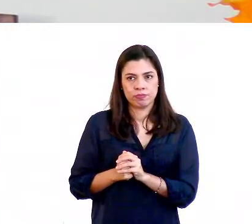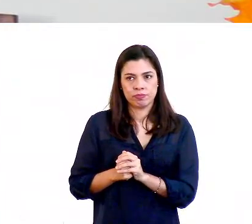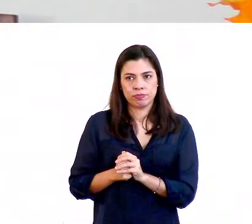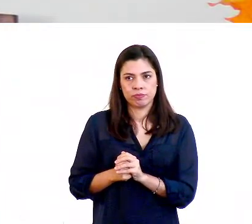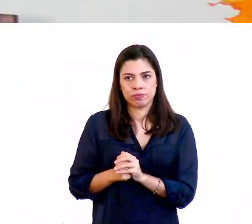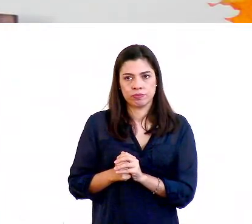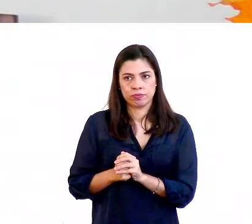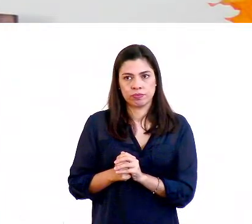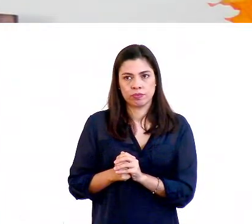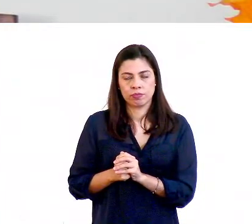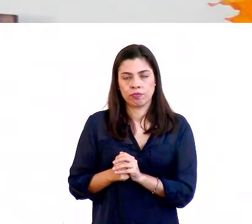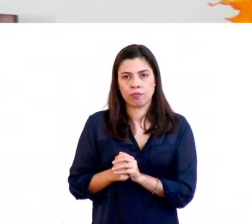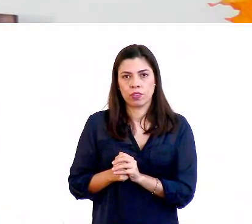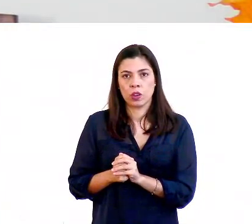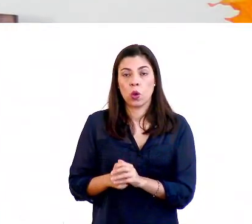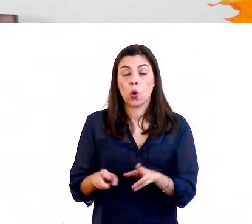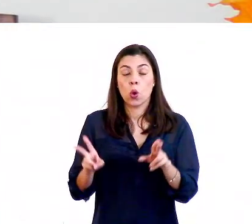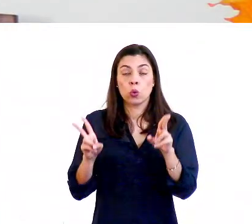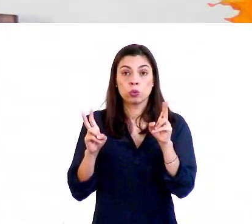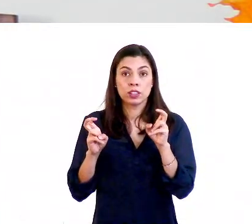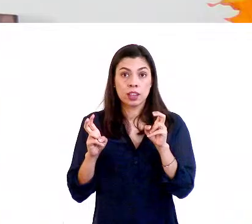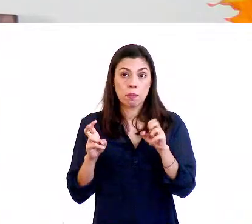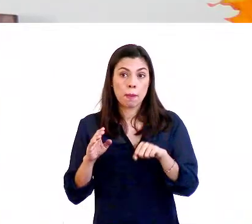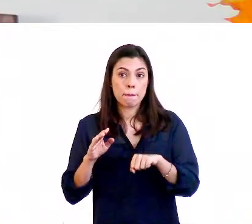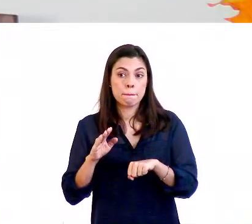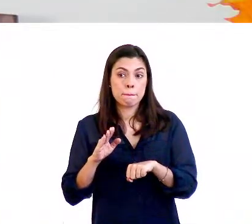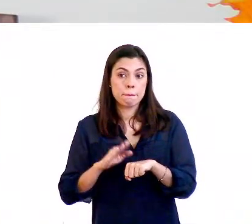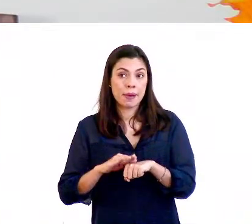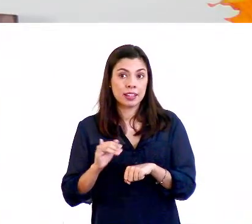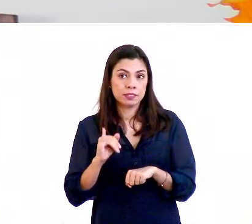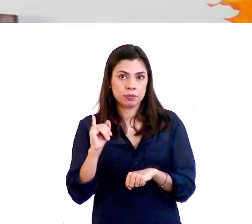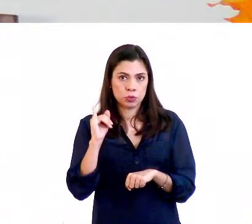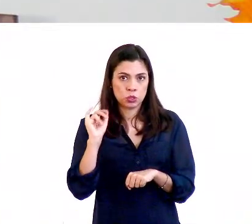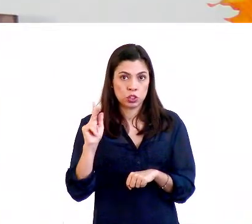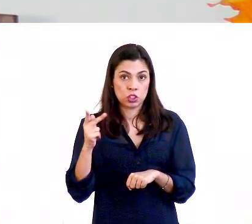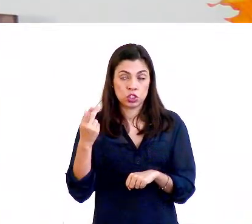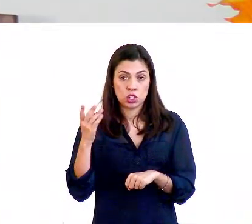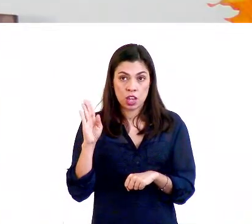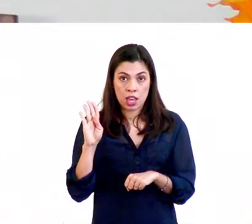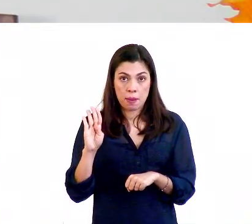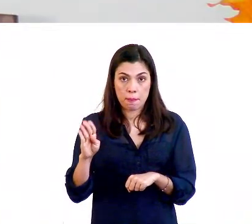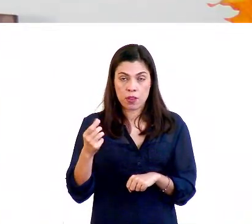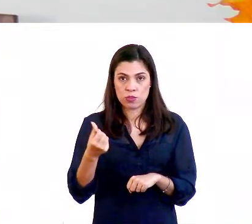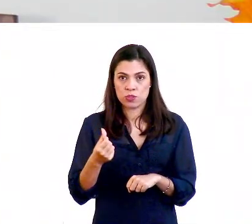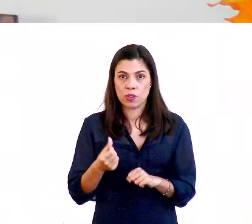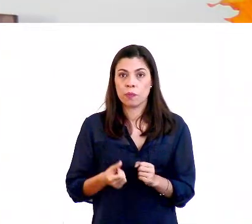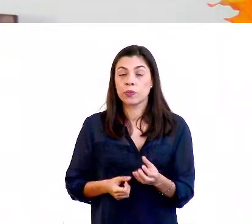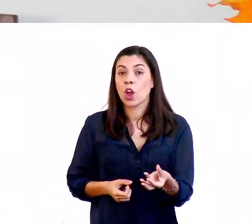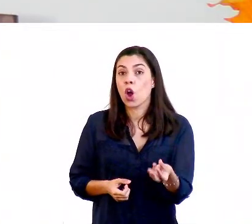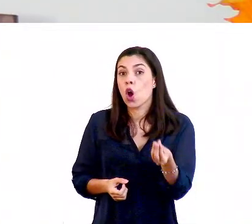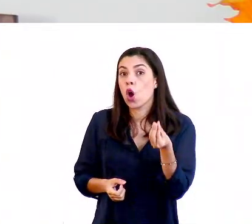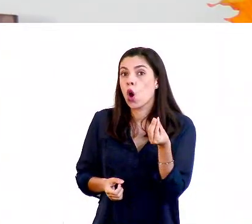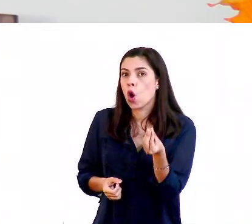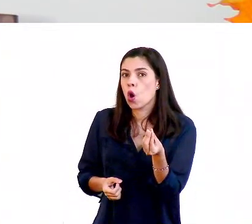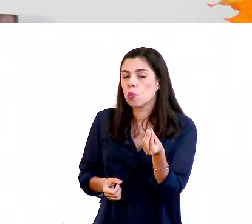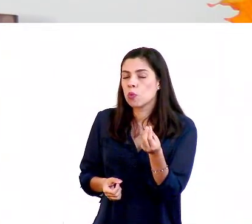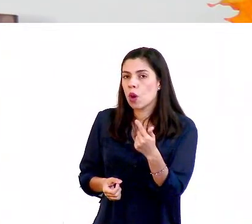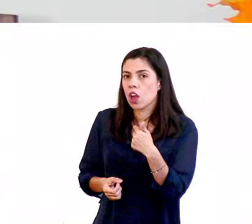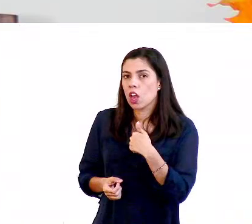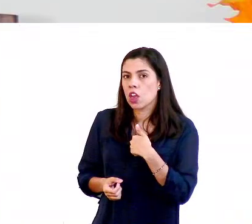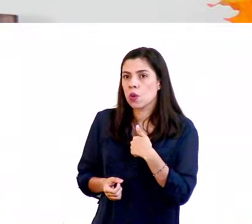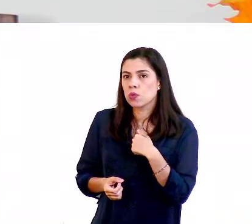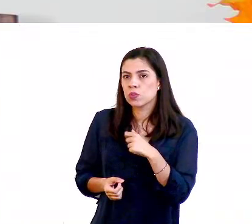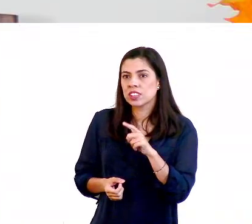O assunto principal de Hebreus 6 é: como posso ter certeza da minha